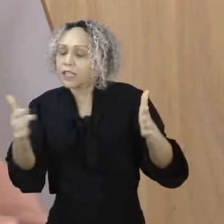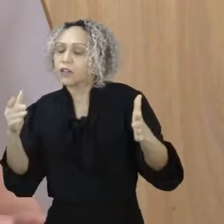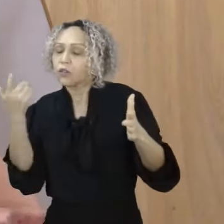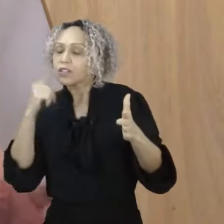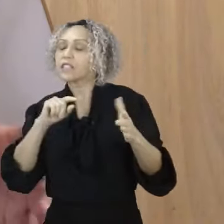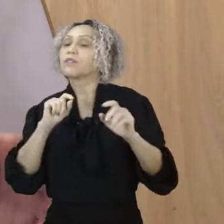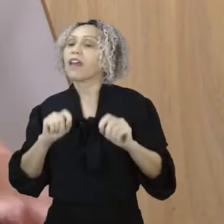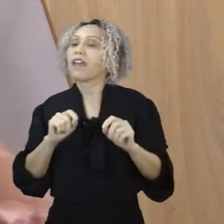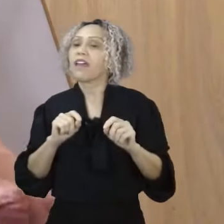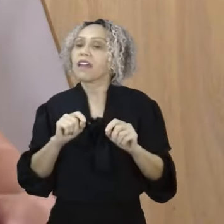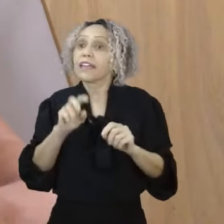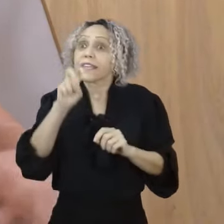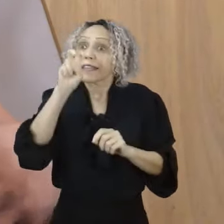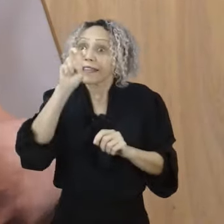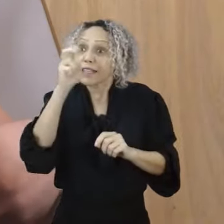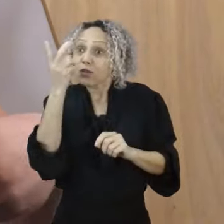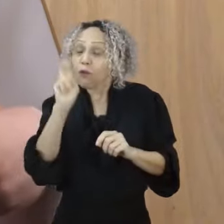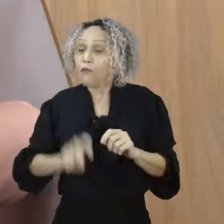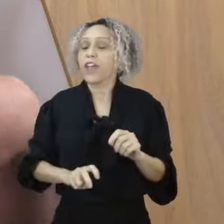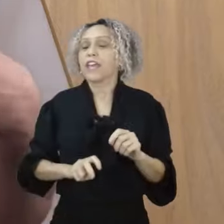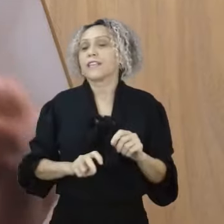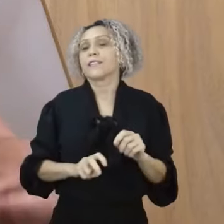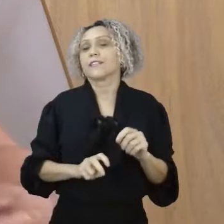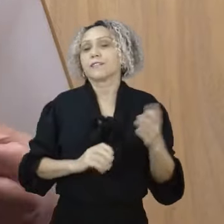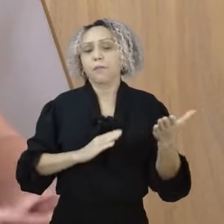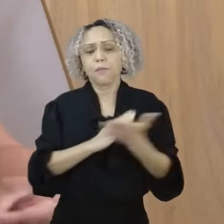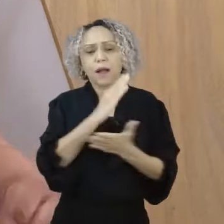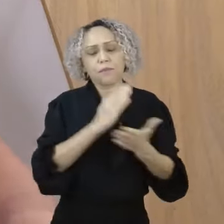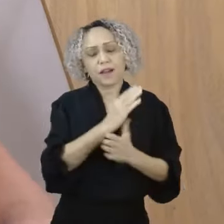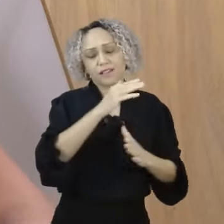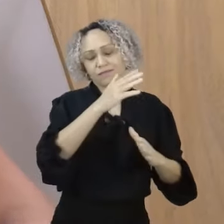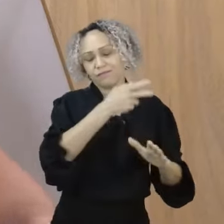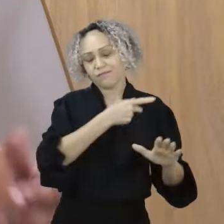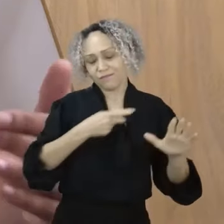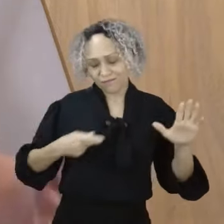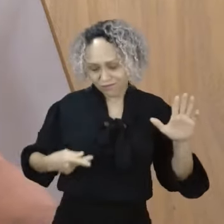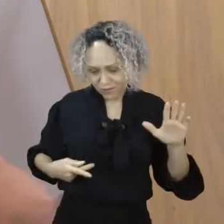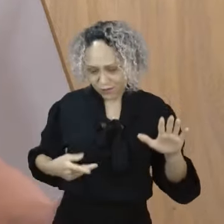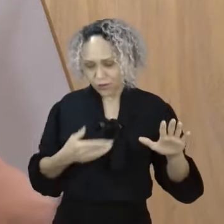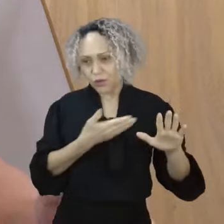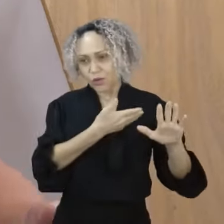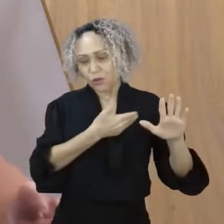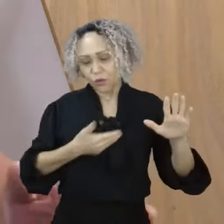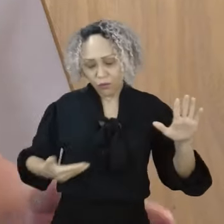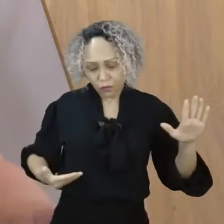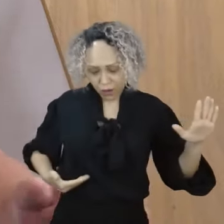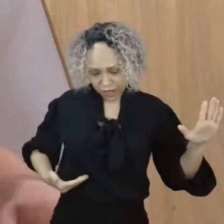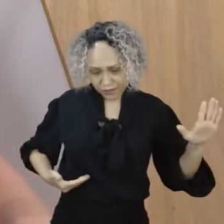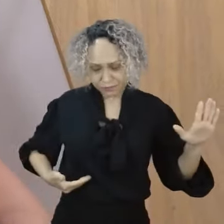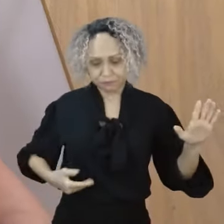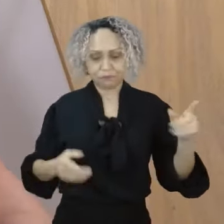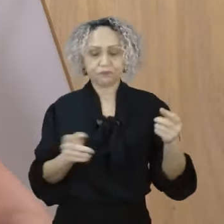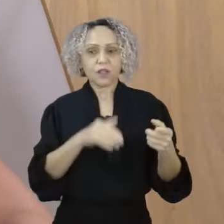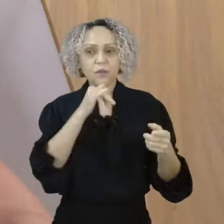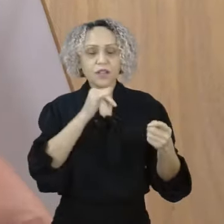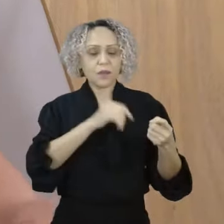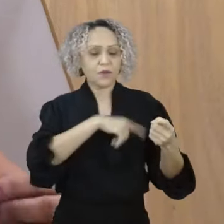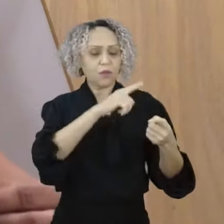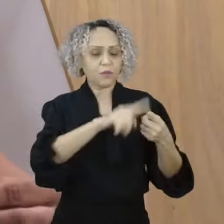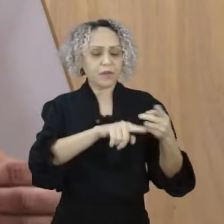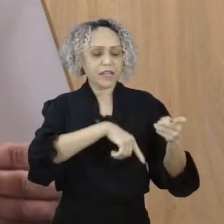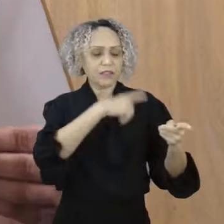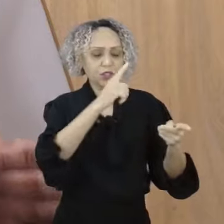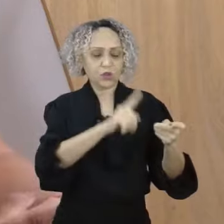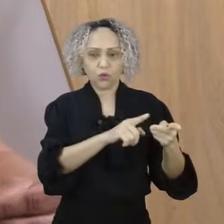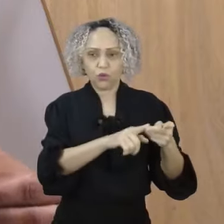marca de preservar de de de dar importância para essa pauta nos primeiros governos do presidente Lula eh a